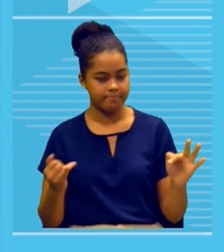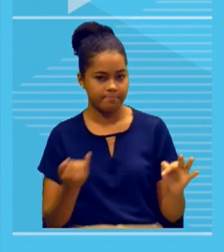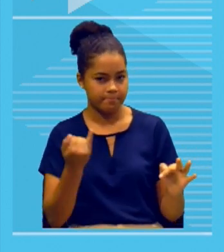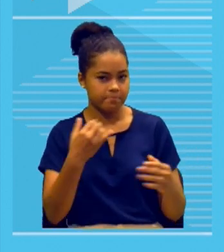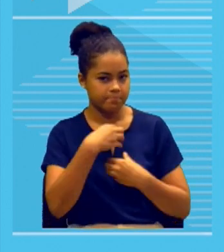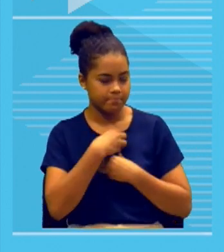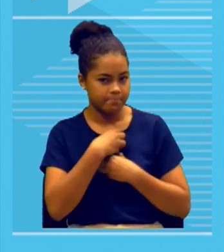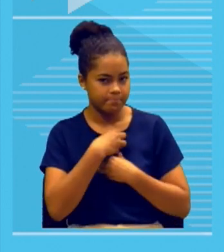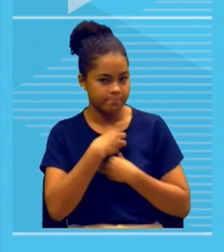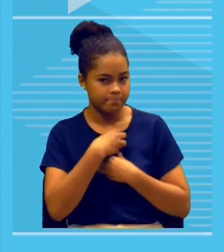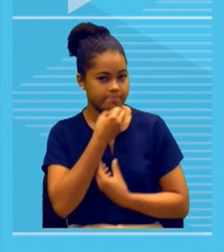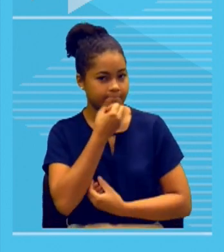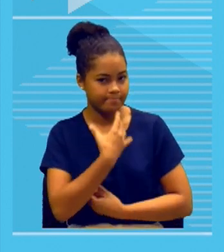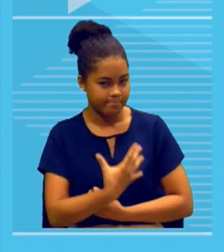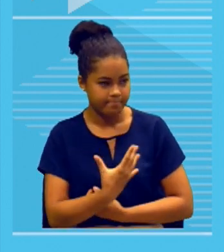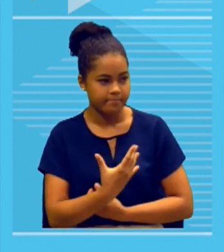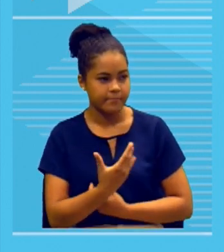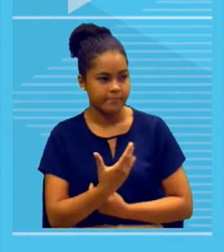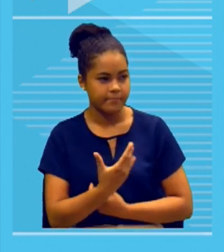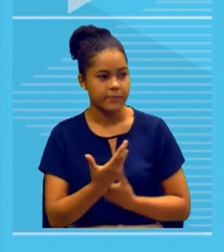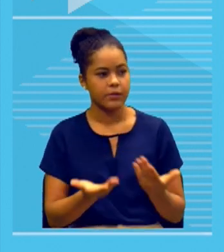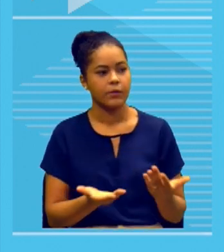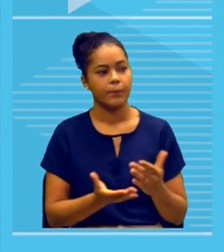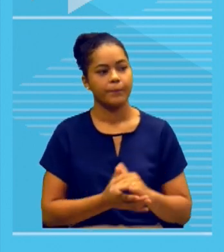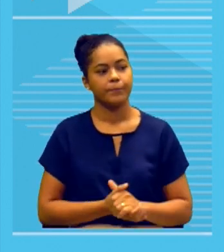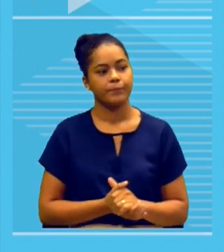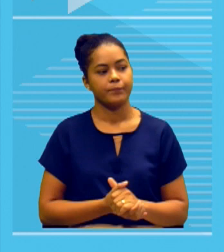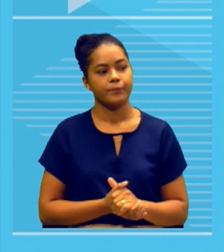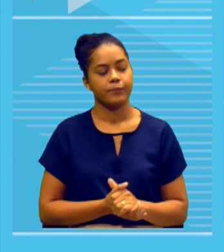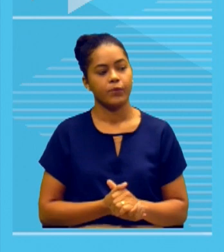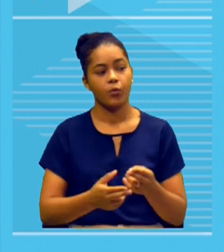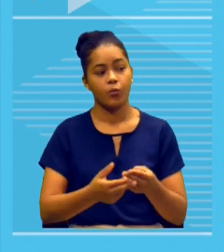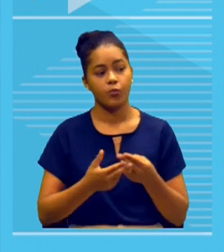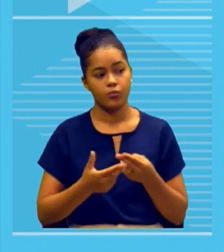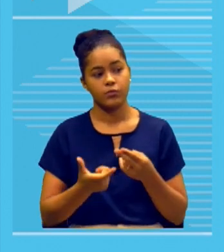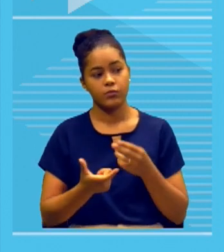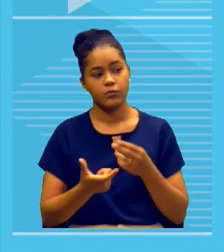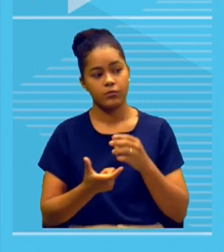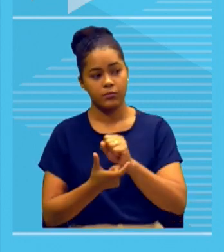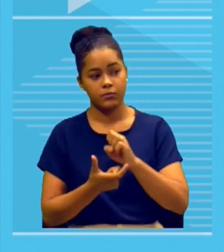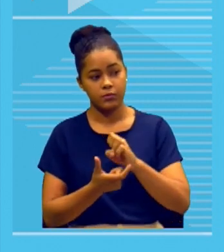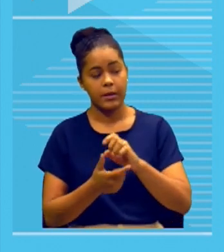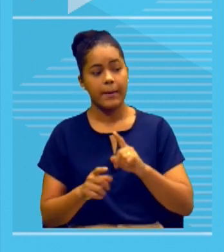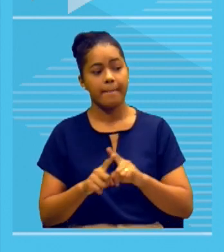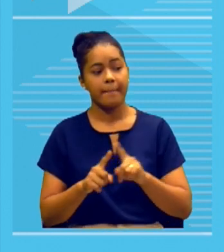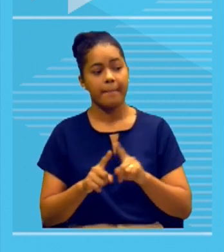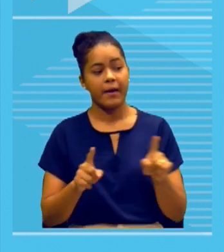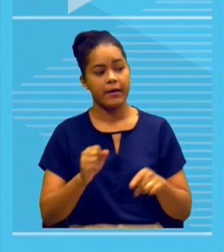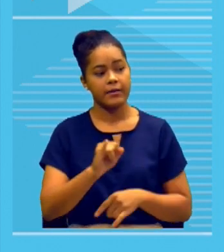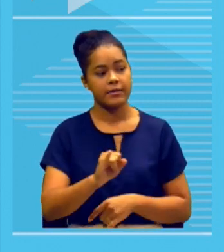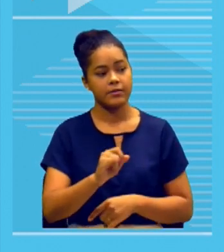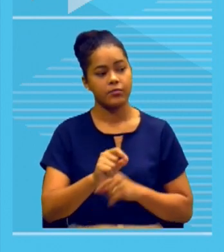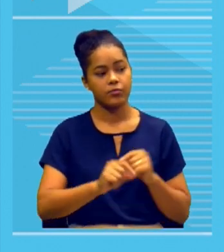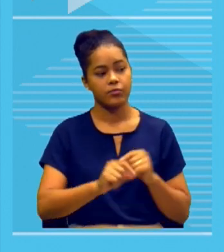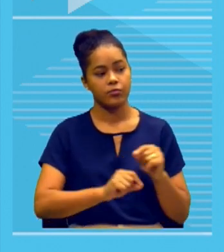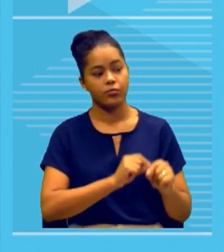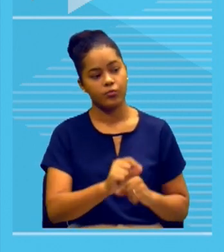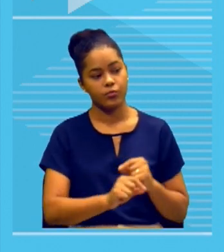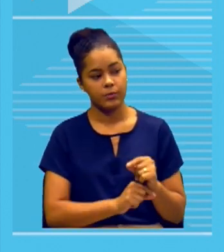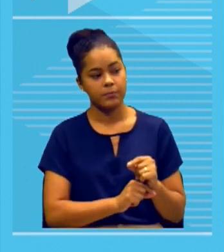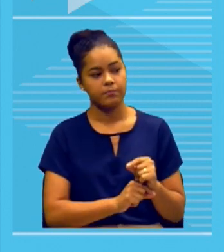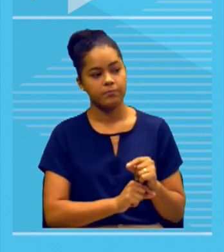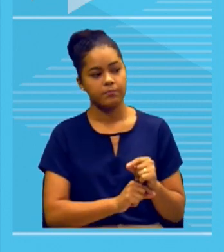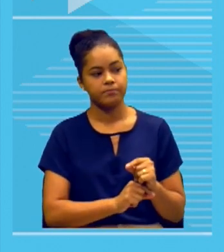é facultativo né quando você tiver o infinitivo precedido